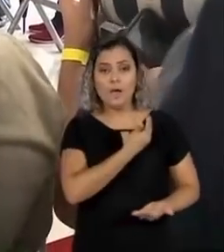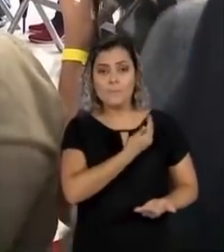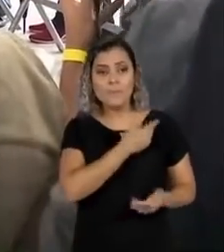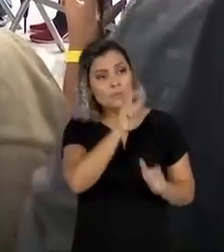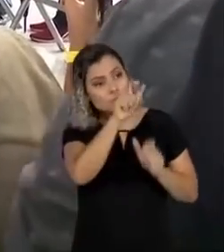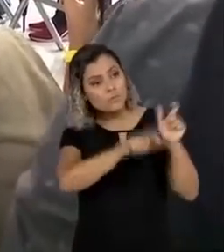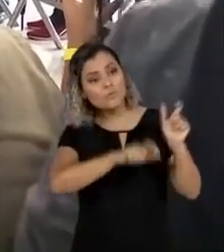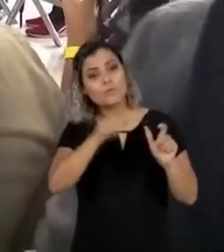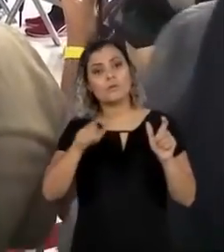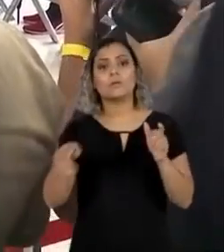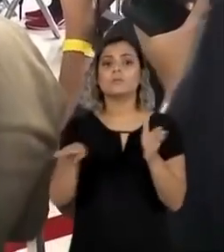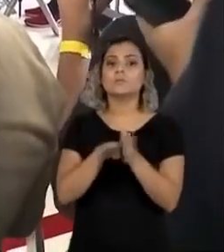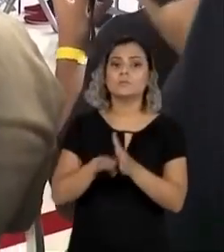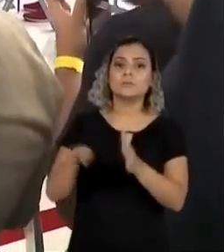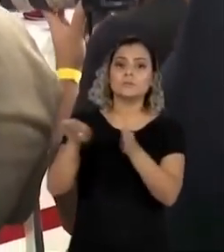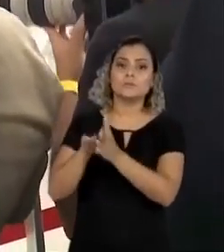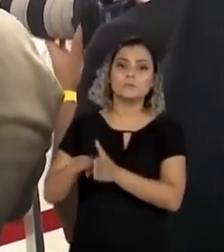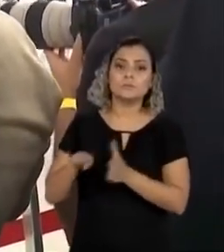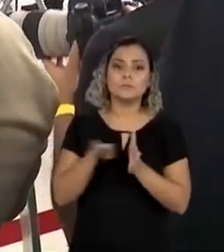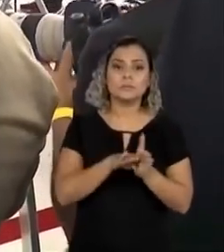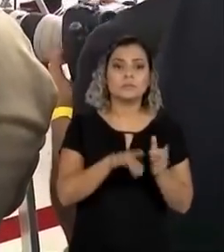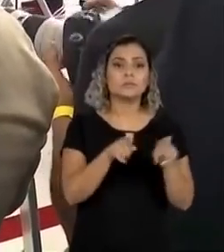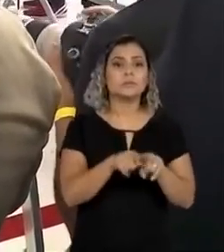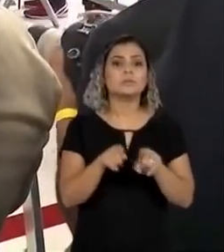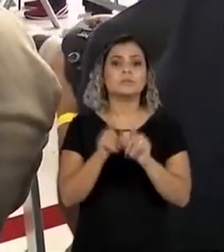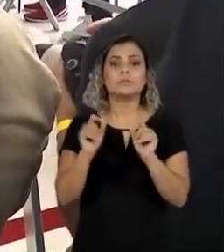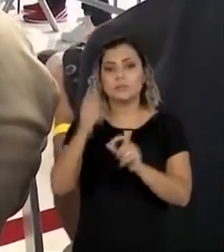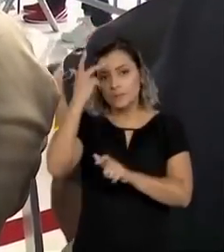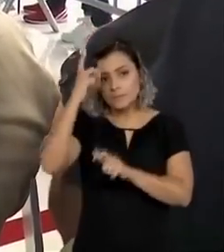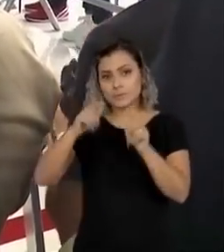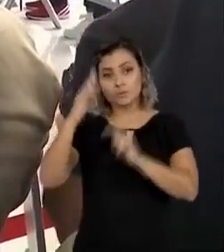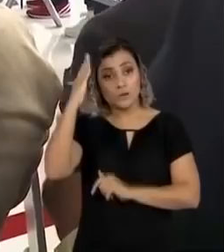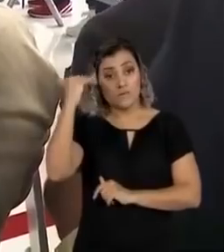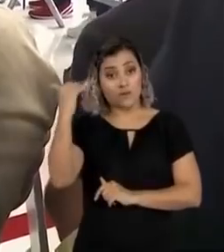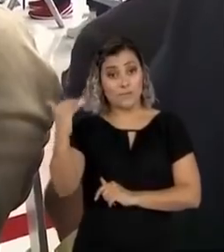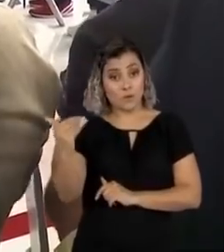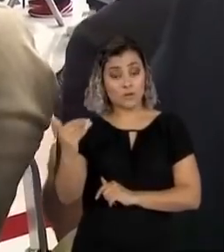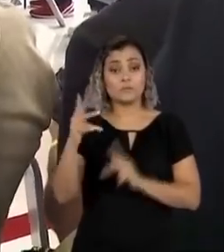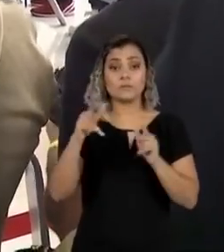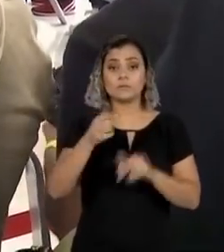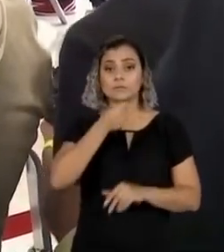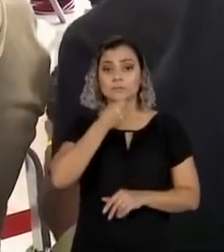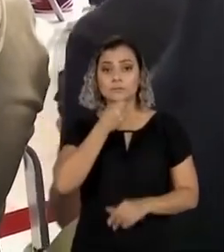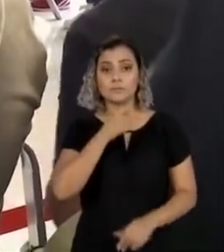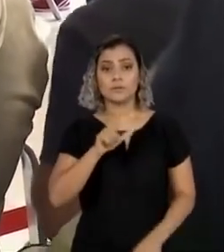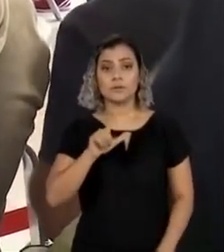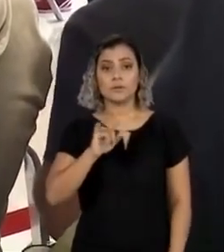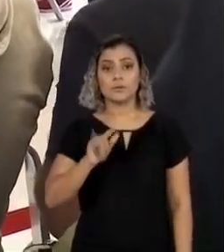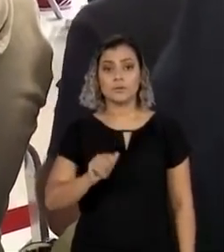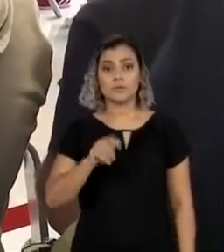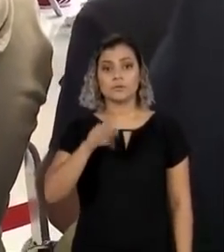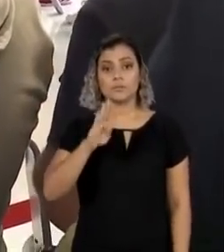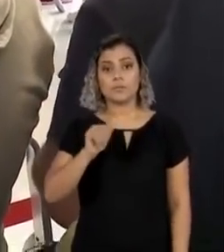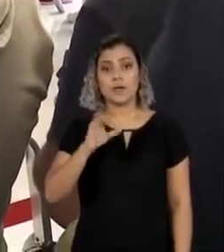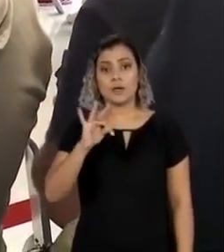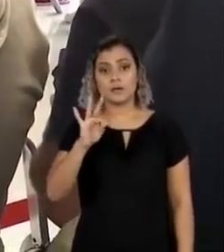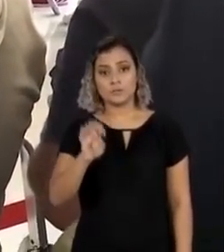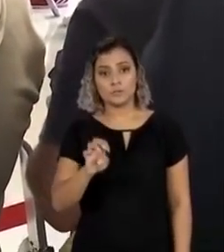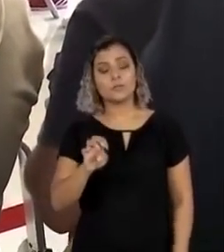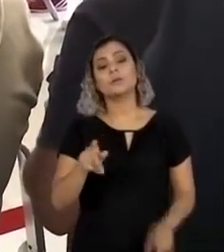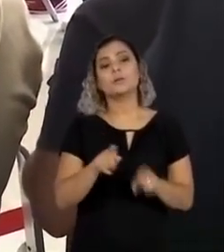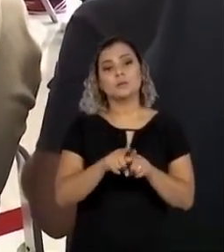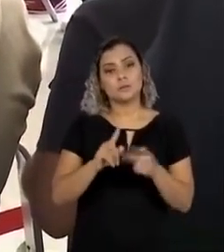vão chegando a cada instante, entre eles personalidades como o apresentador Luiz Bate, que era amigo pessoal de Gugu,